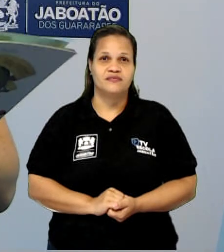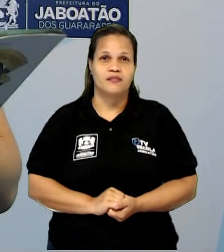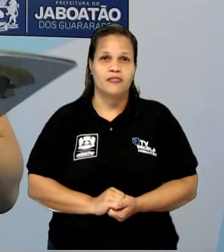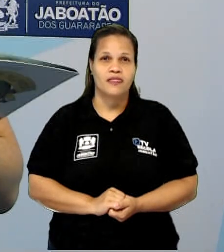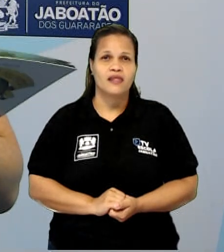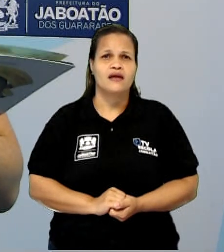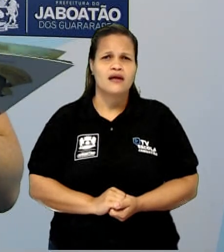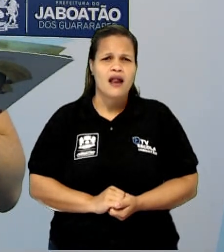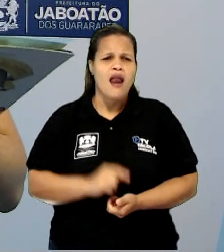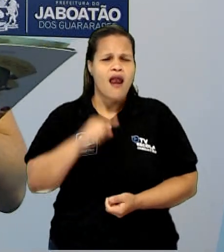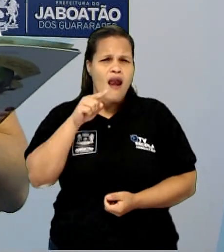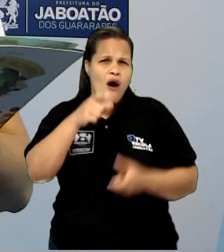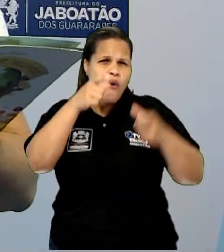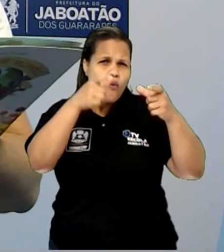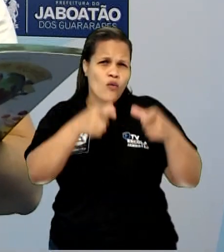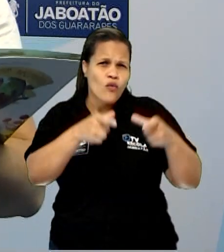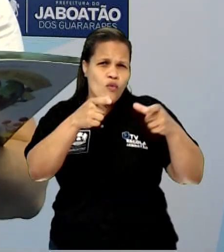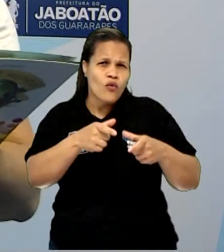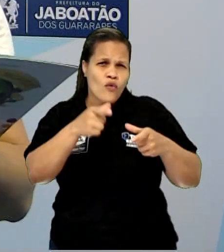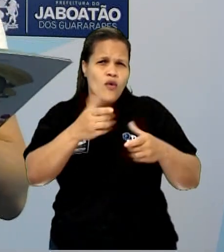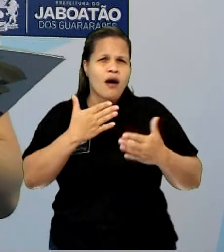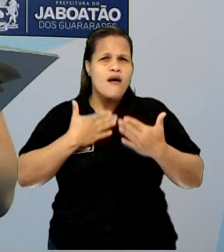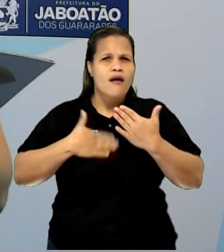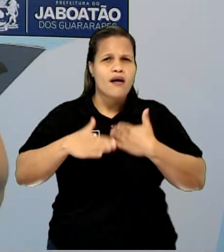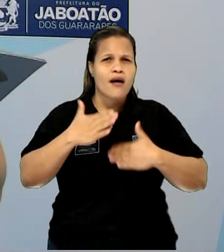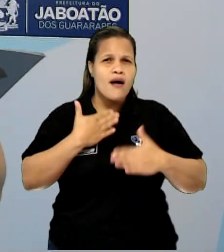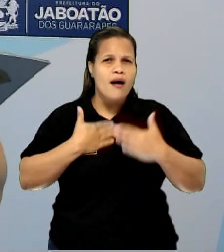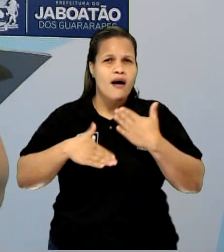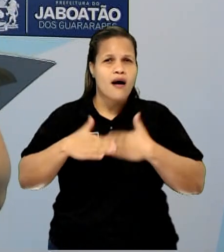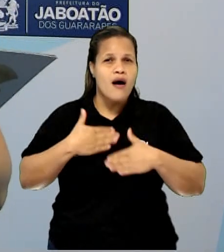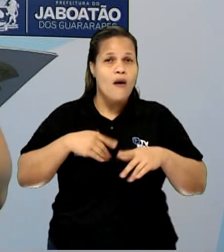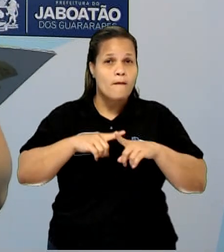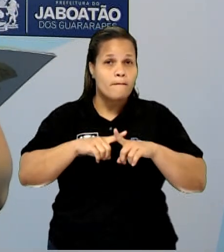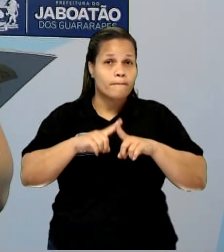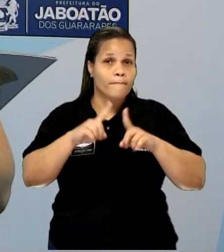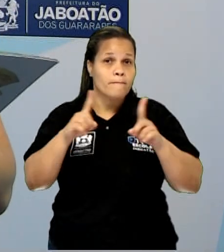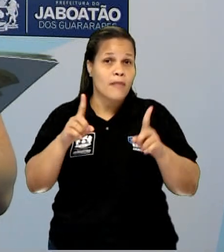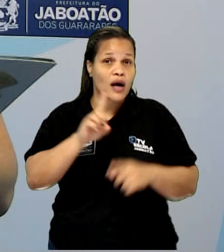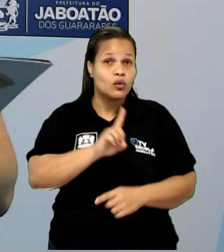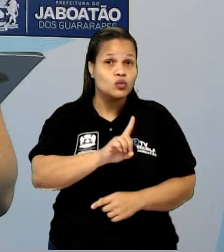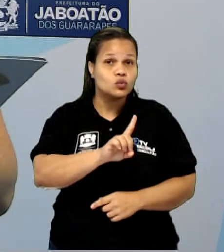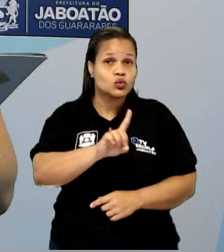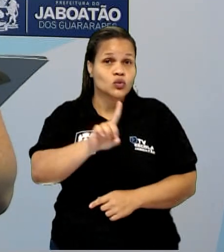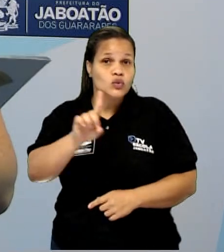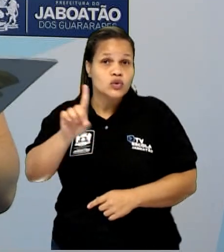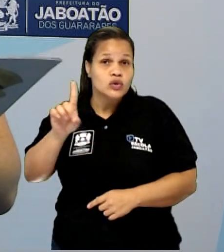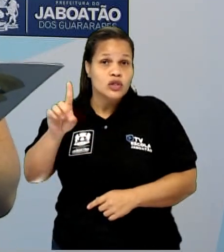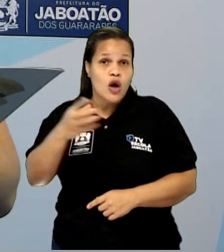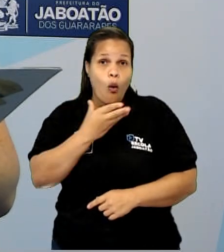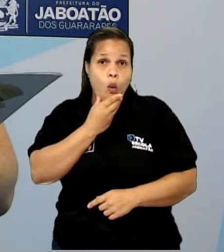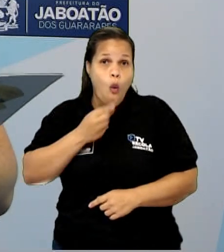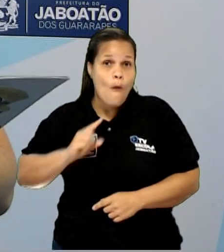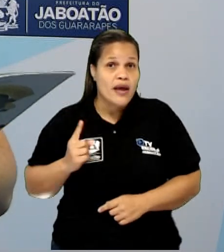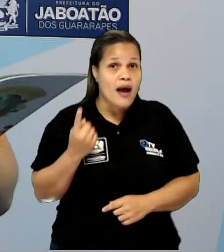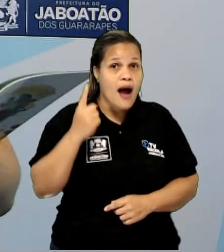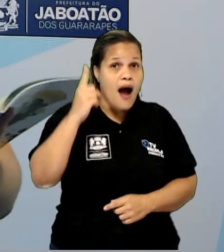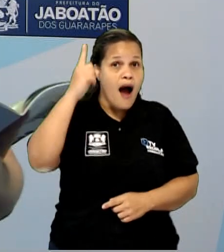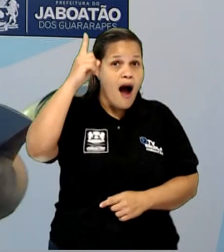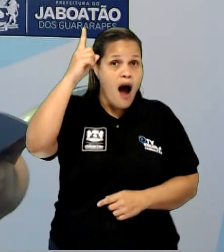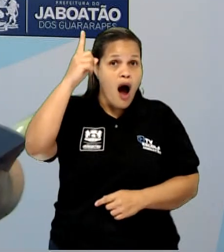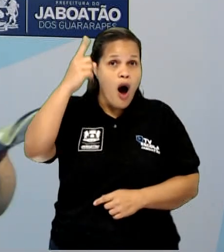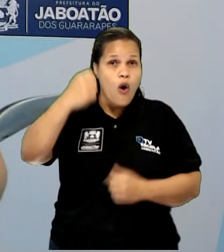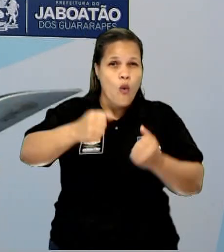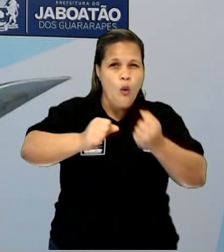Tudo era bem tranquilo naquele mundo encantado. Mas aí, um certo dia, o gigante revoltado corria pela